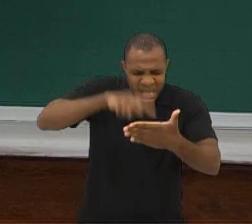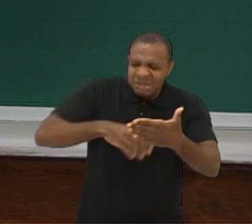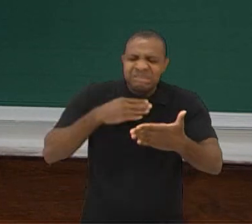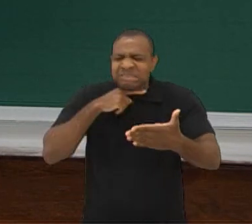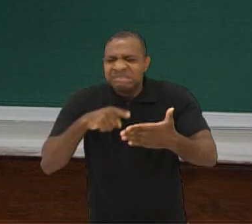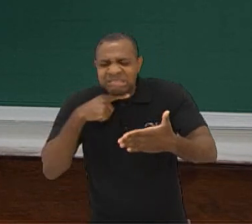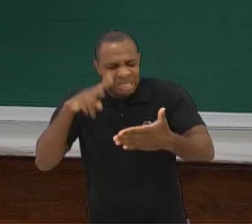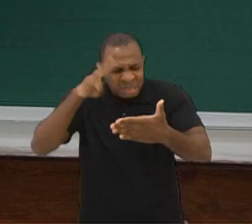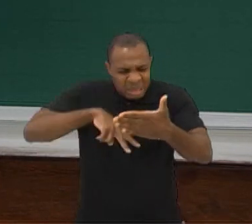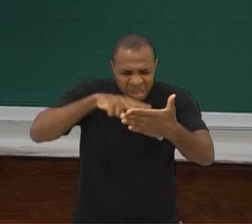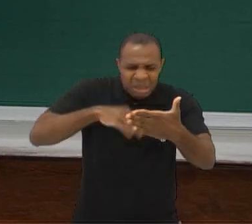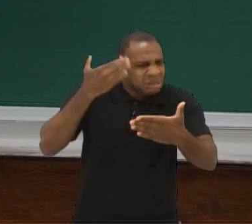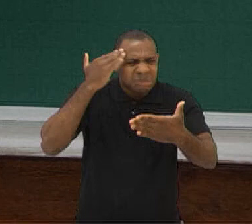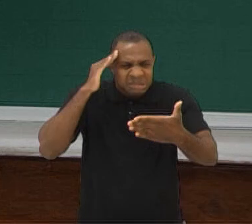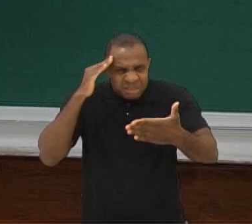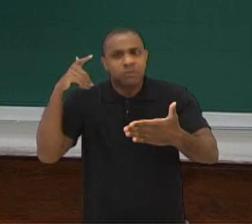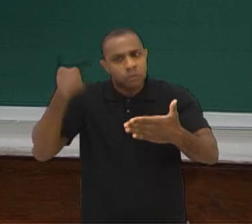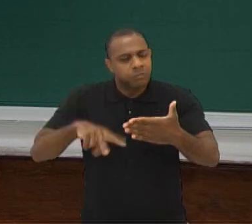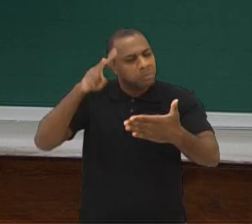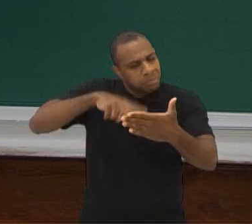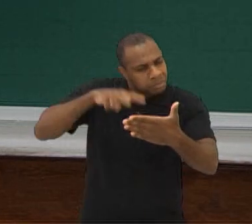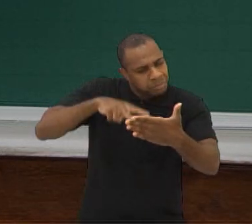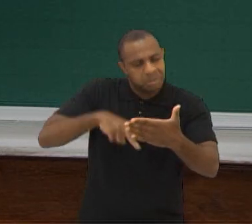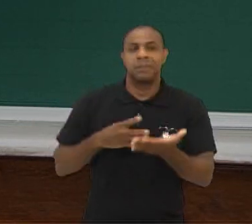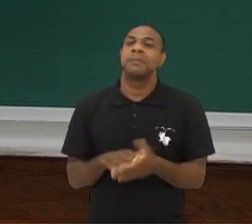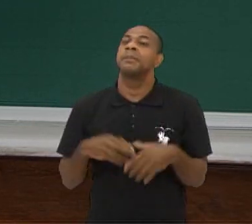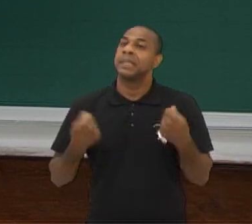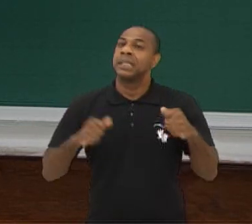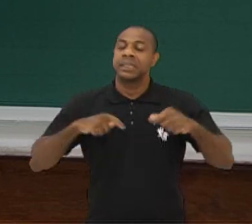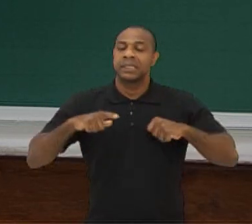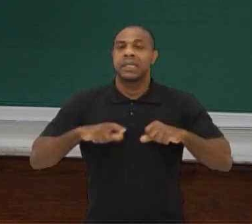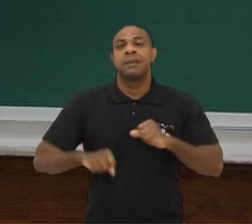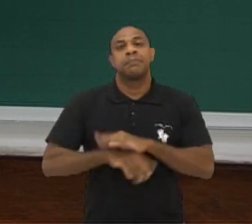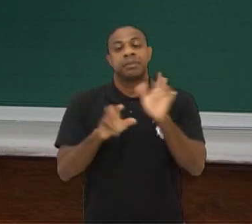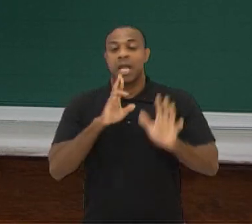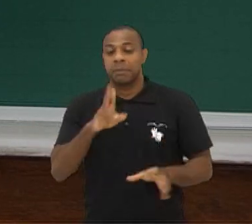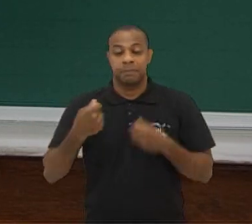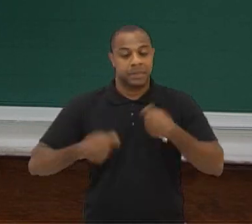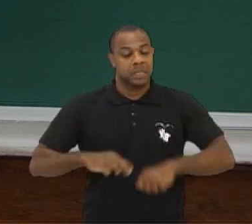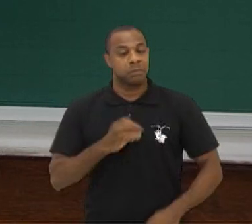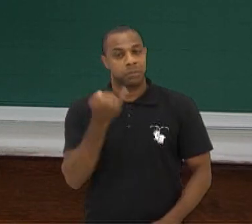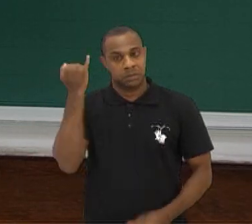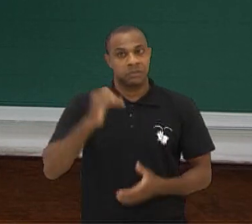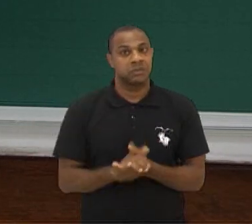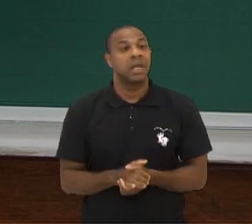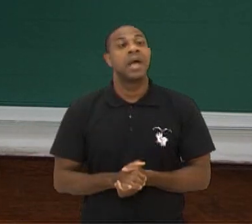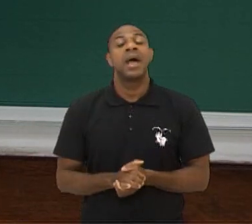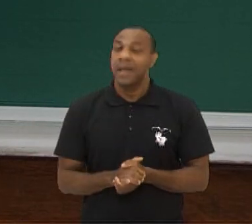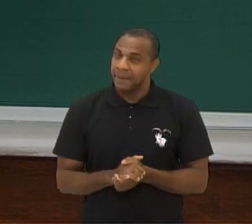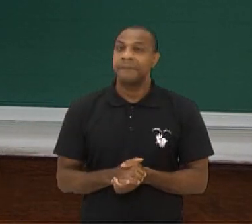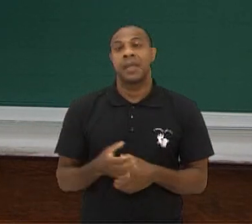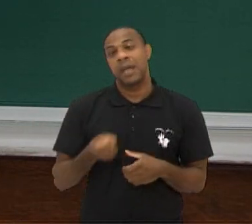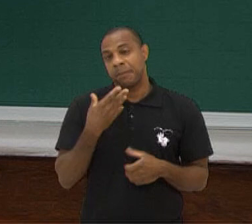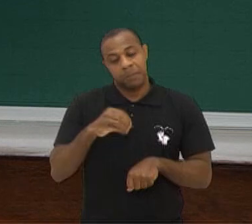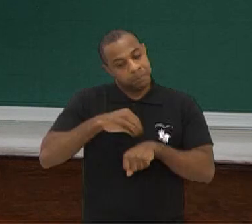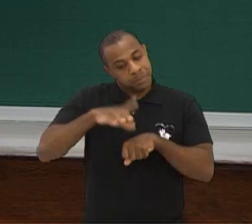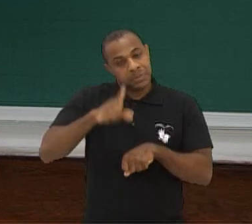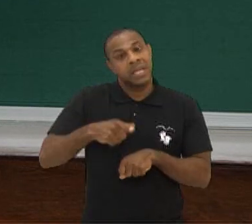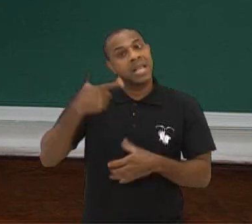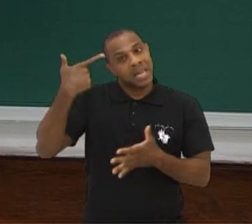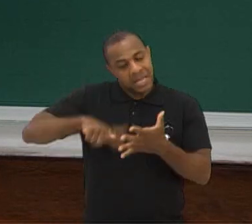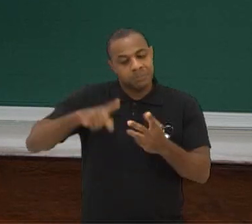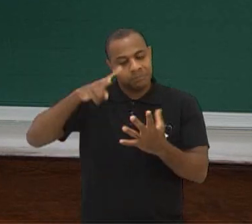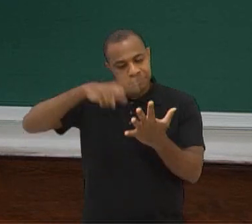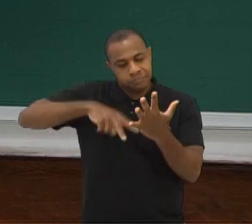numa situação de uma avaliação e que você precisa de acertar a resposta. Então, é sempre recomendado que leia, às vezes, mais que